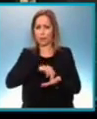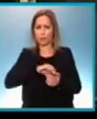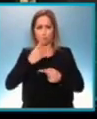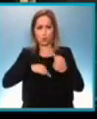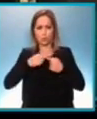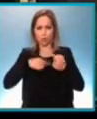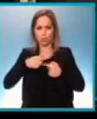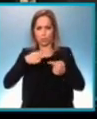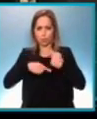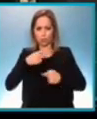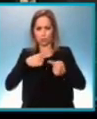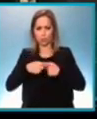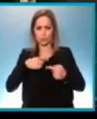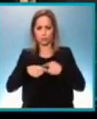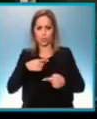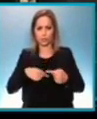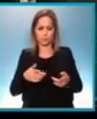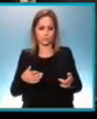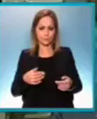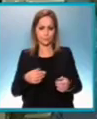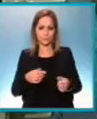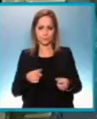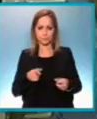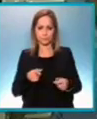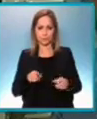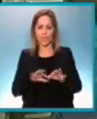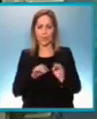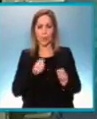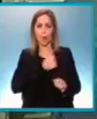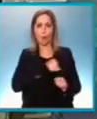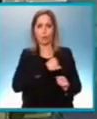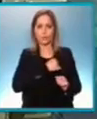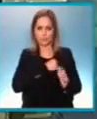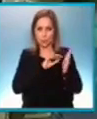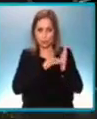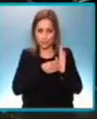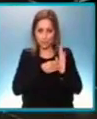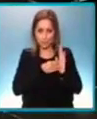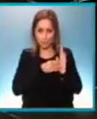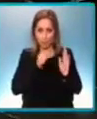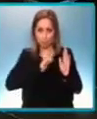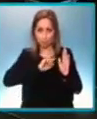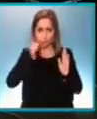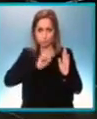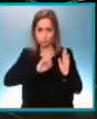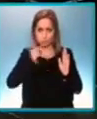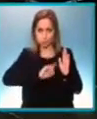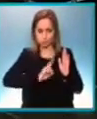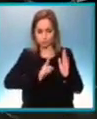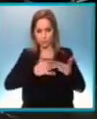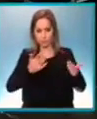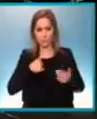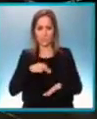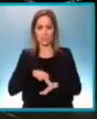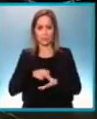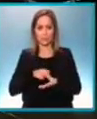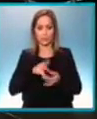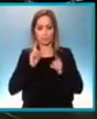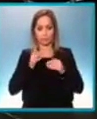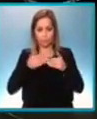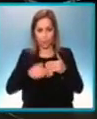ritmo... É um eletrocardiograma, como eu costumo dizer. Estamos à vossa espera, por isso, a partir do dia 12 de Fevereiro,